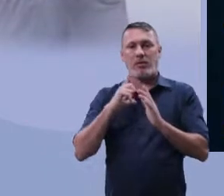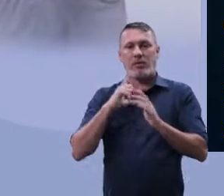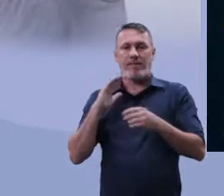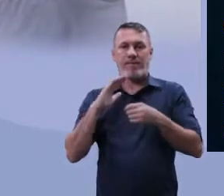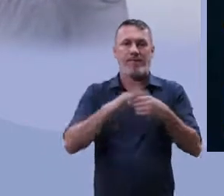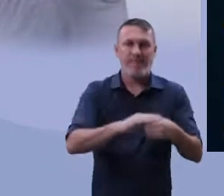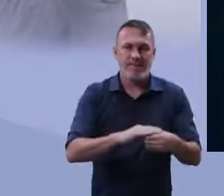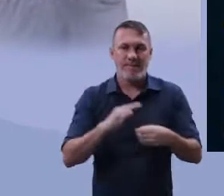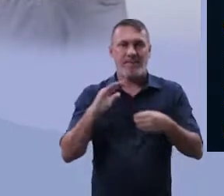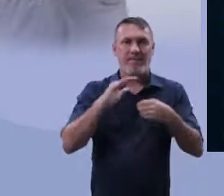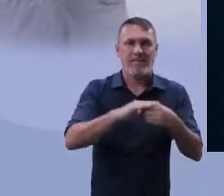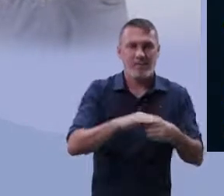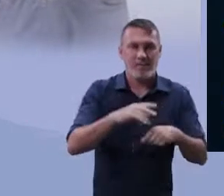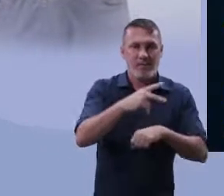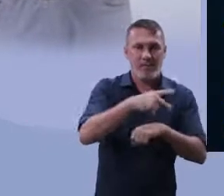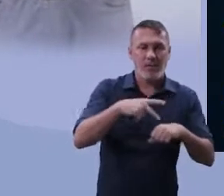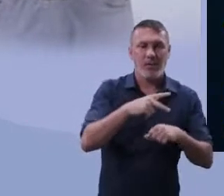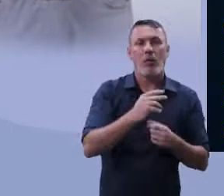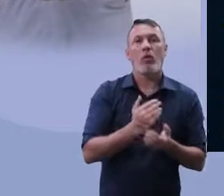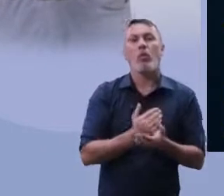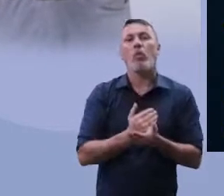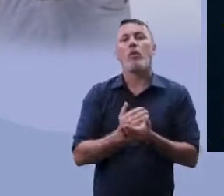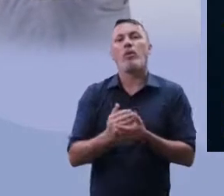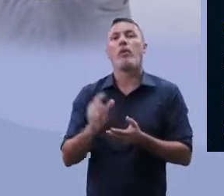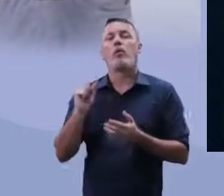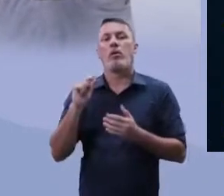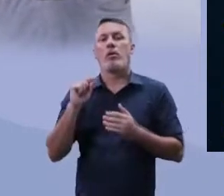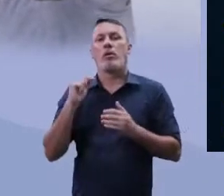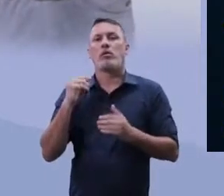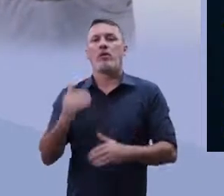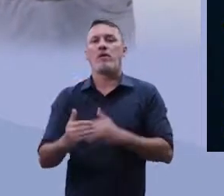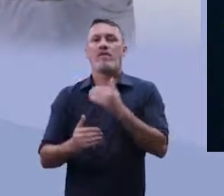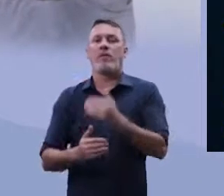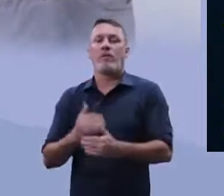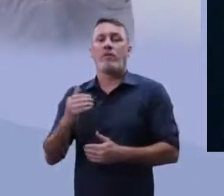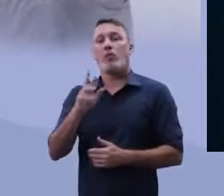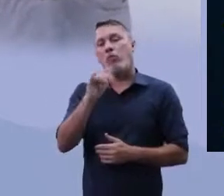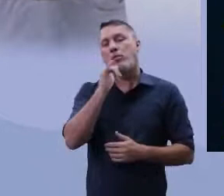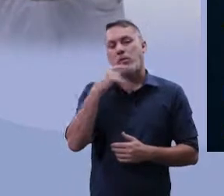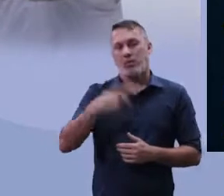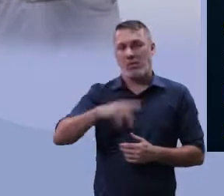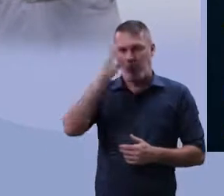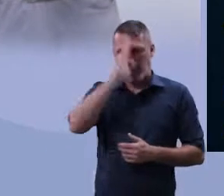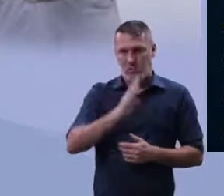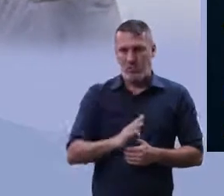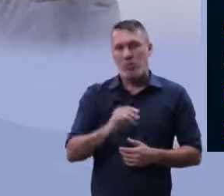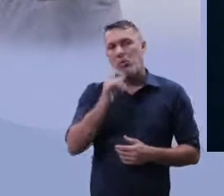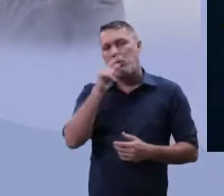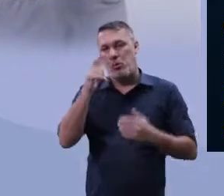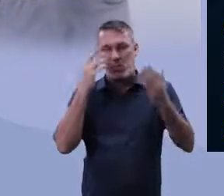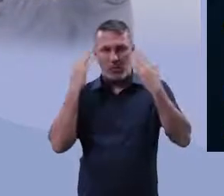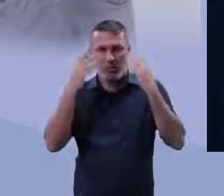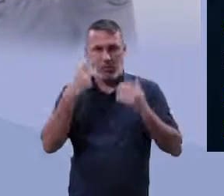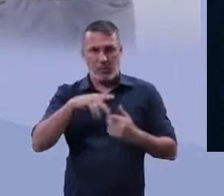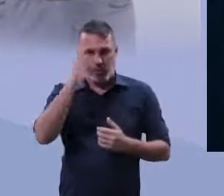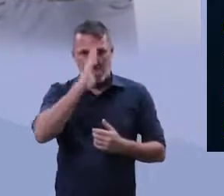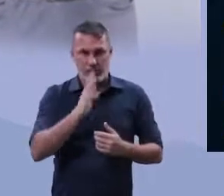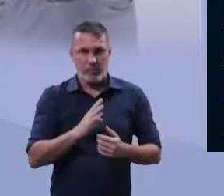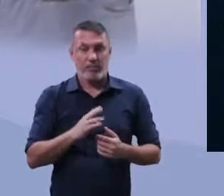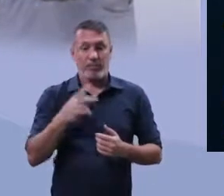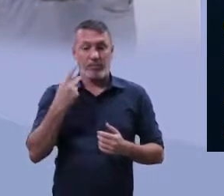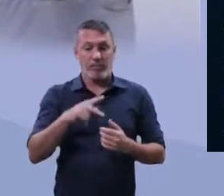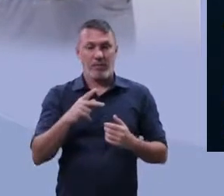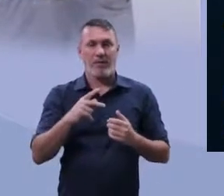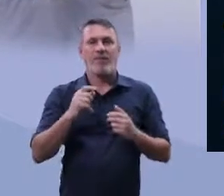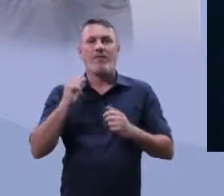eram colonizados, eles começaram a se desenvolver. Né? Pegando, por exemplo, no caso o Brasil. Né? O Brasil,